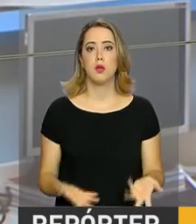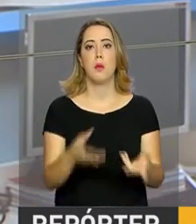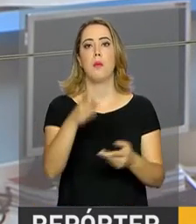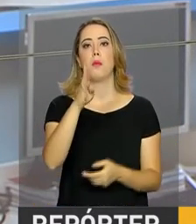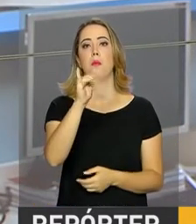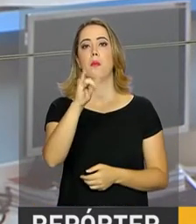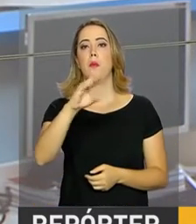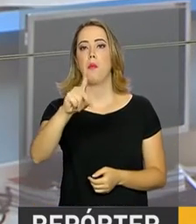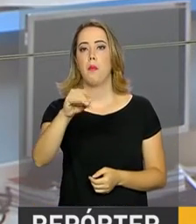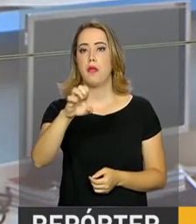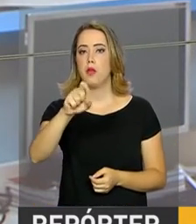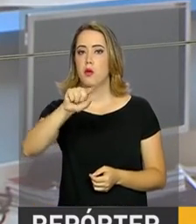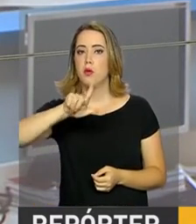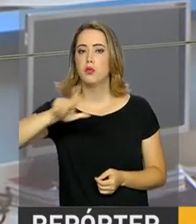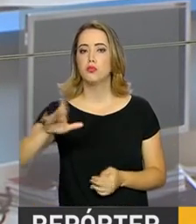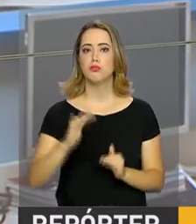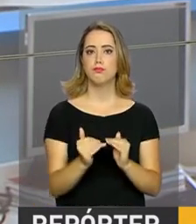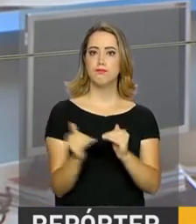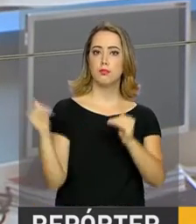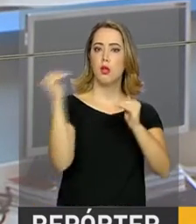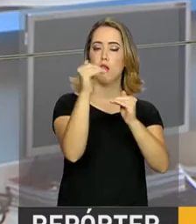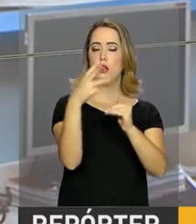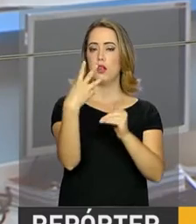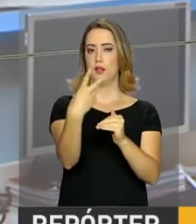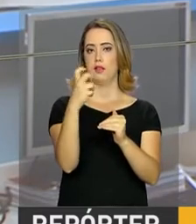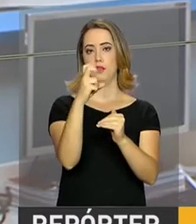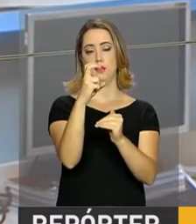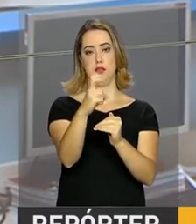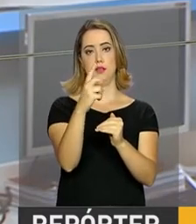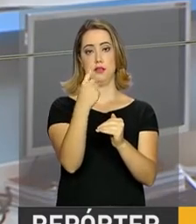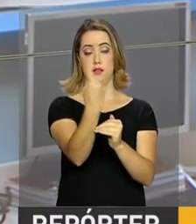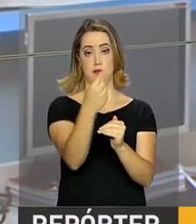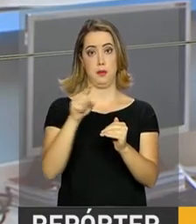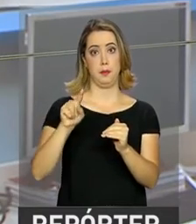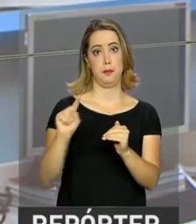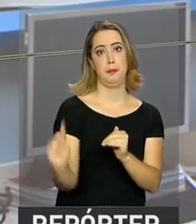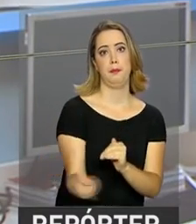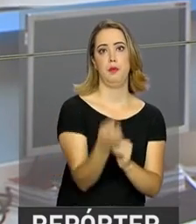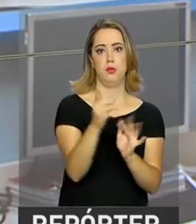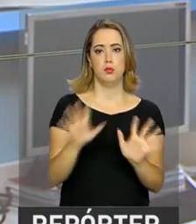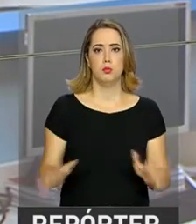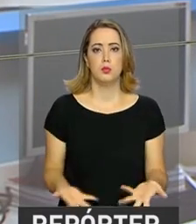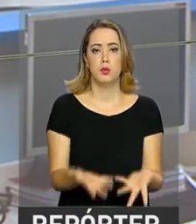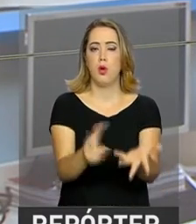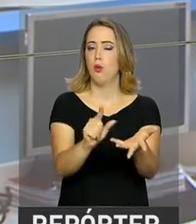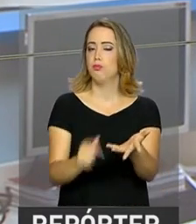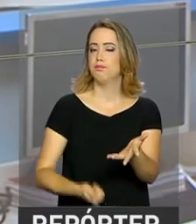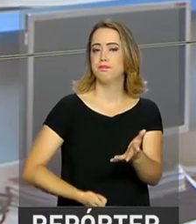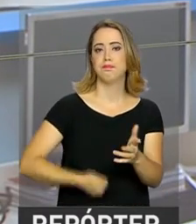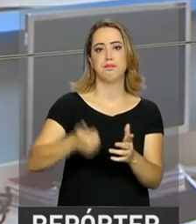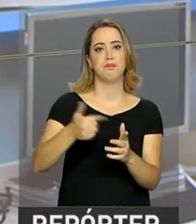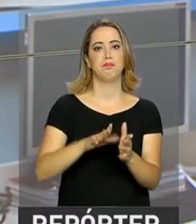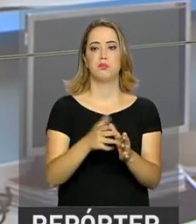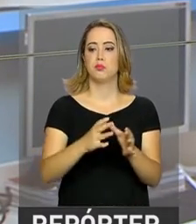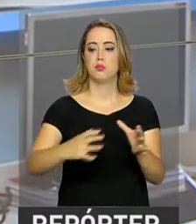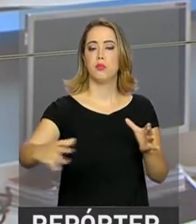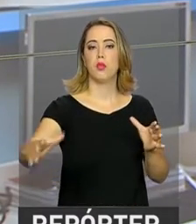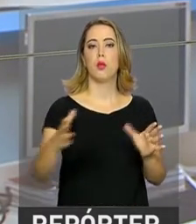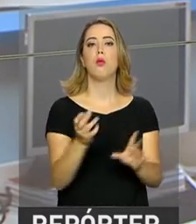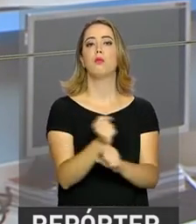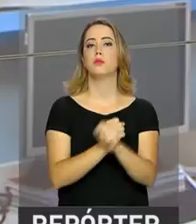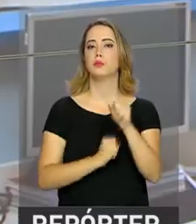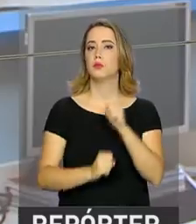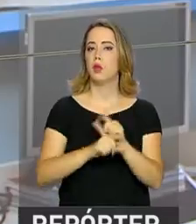351 mil metros cúbicos em outubro de 2016 foi o maior volume mensal registrado no ano